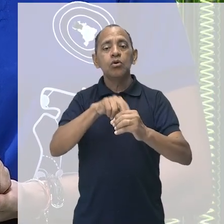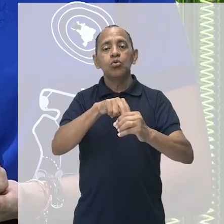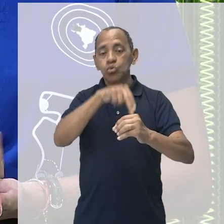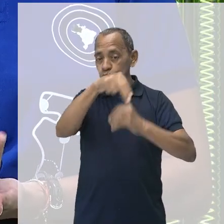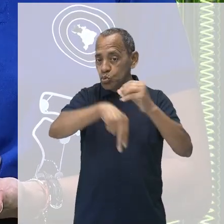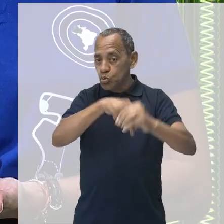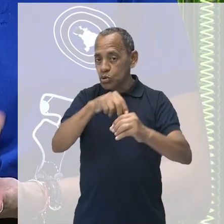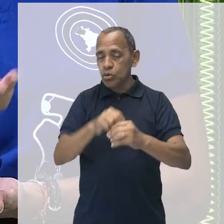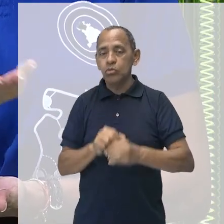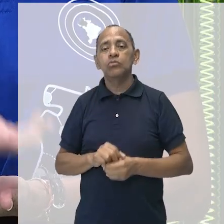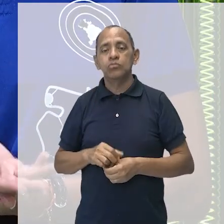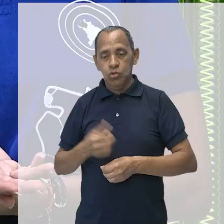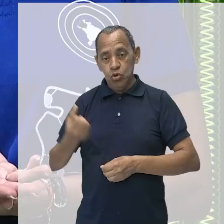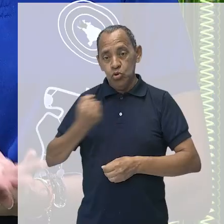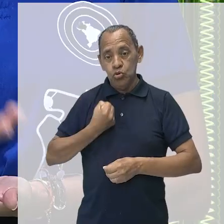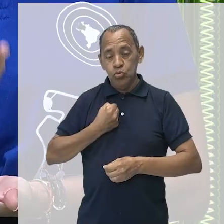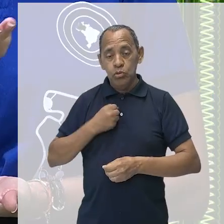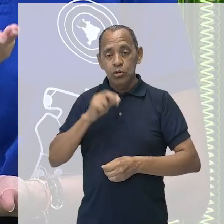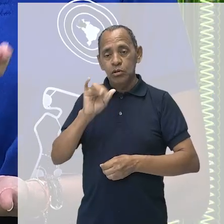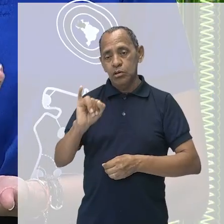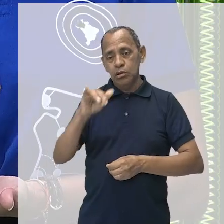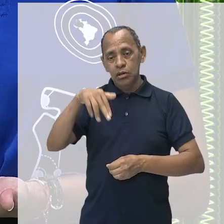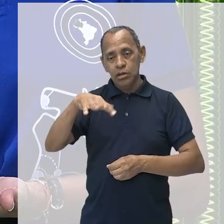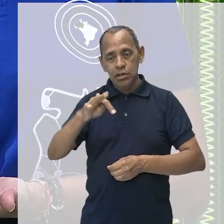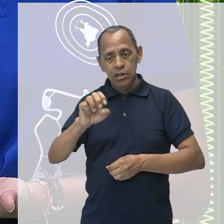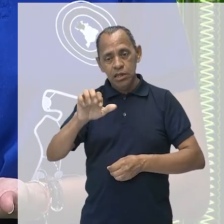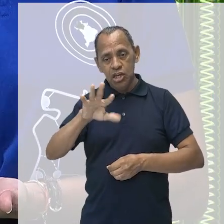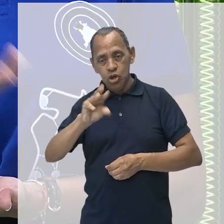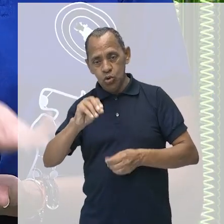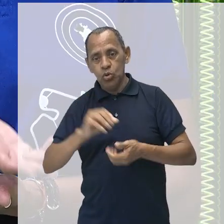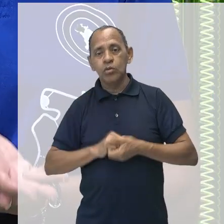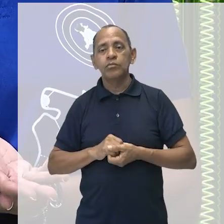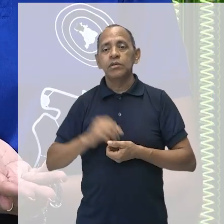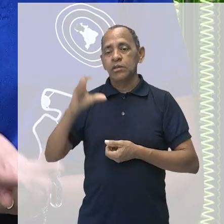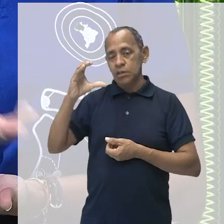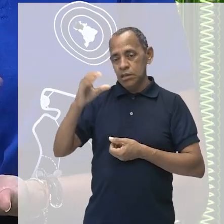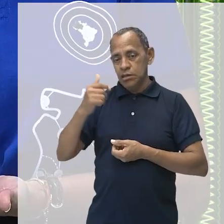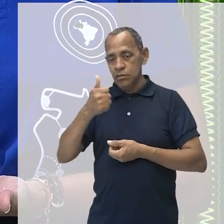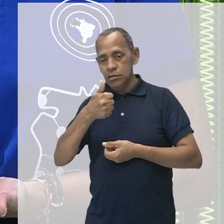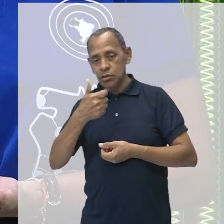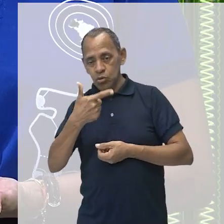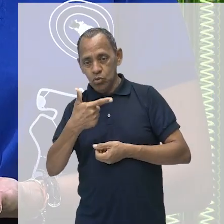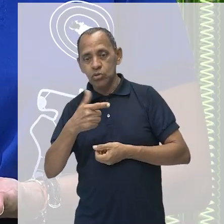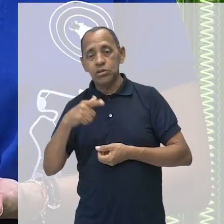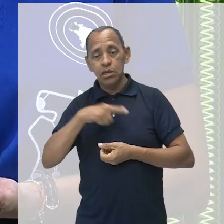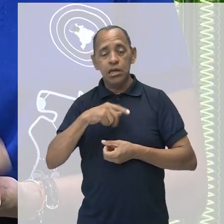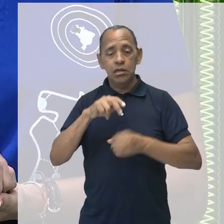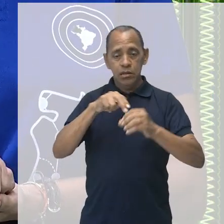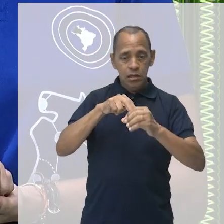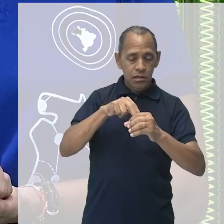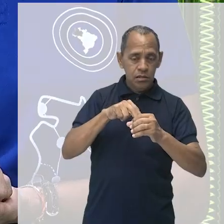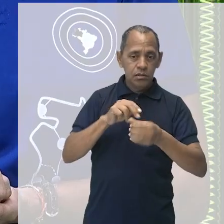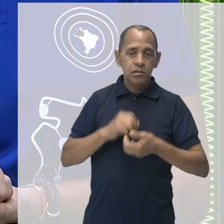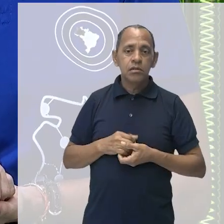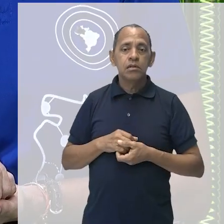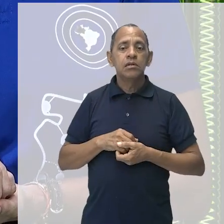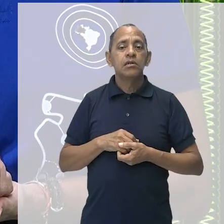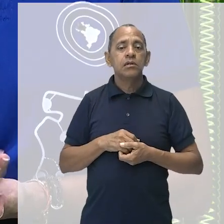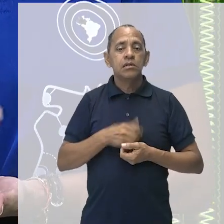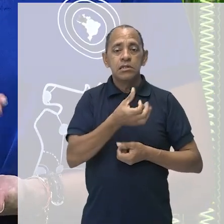prótons e nêutrons, ou seja, 6 de cada. Esse carbono 12 apresenta 6 prótons e 6 nêutrons em seu